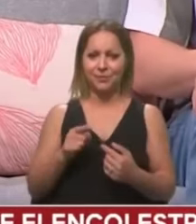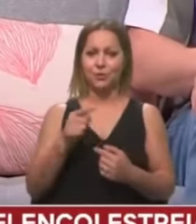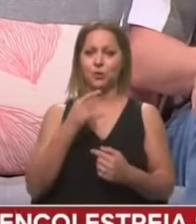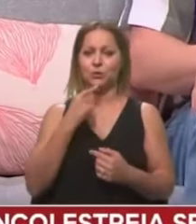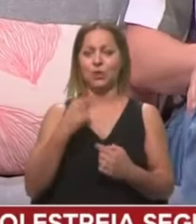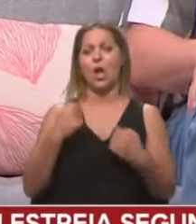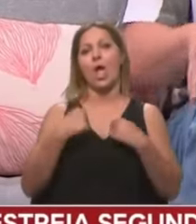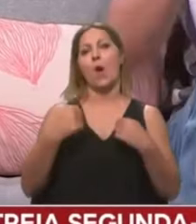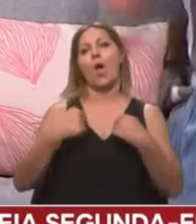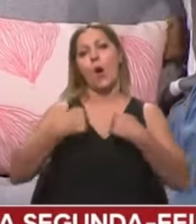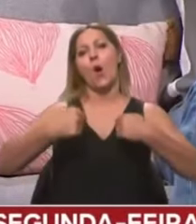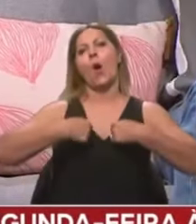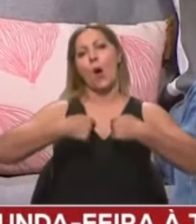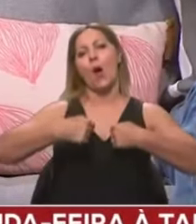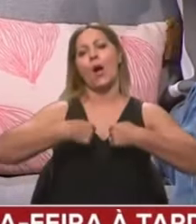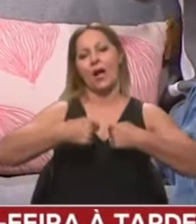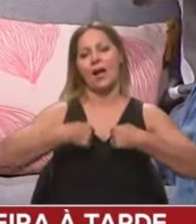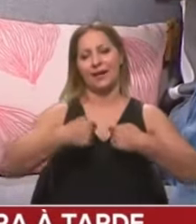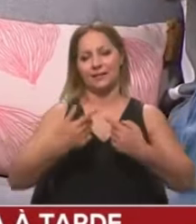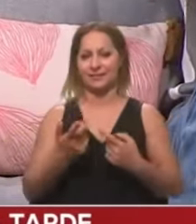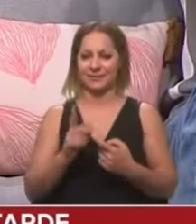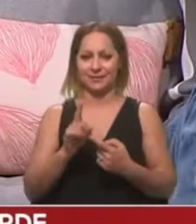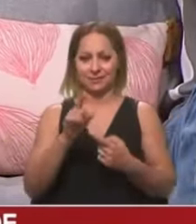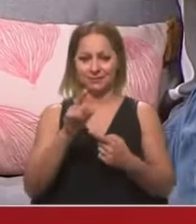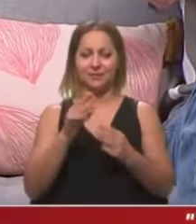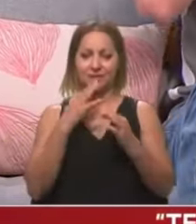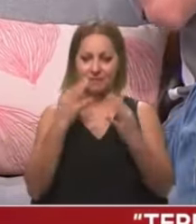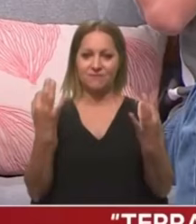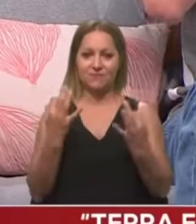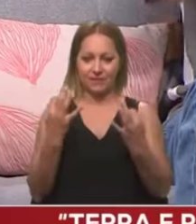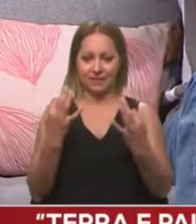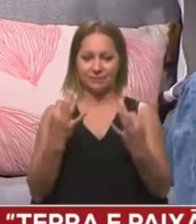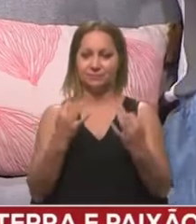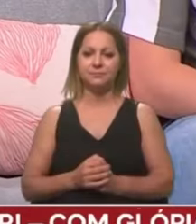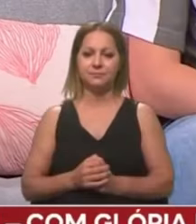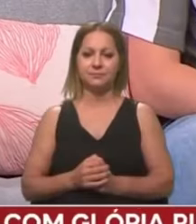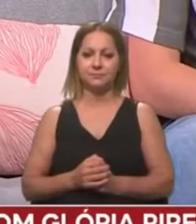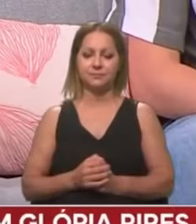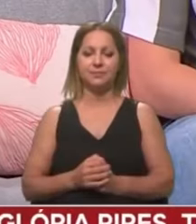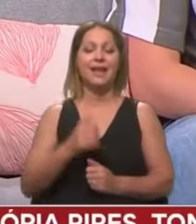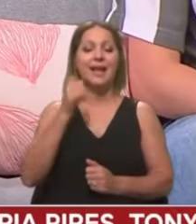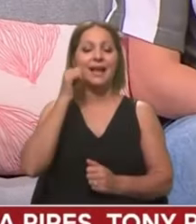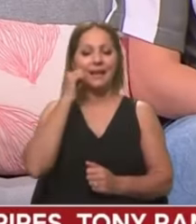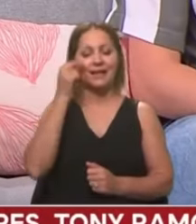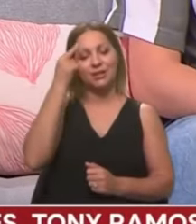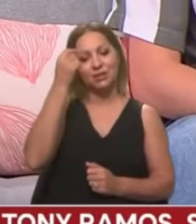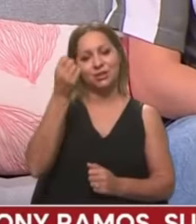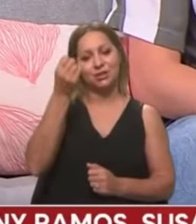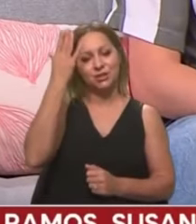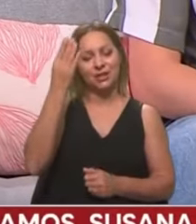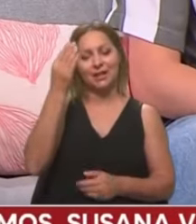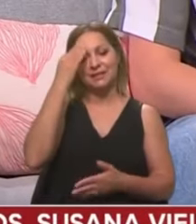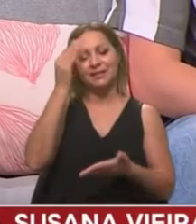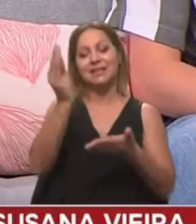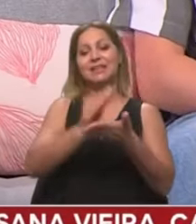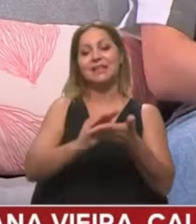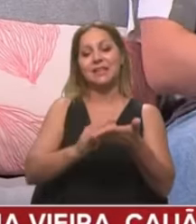dizes. Sou eu. Ah, porque está para os olhos, muito sincera. Tá, vamos. Bom. Quem é que se esquece mais do